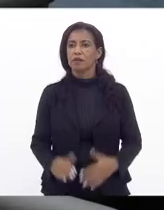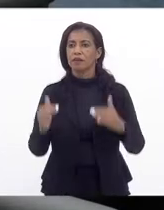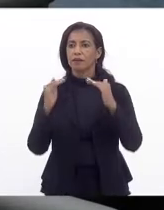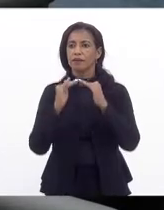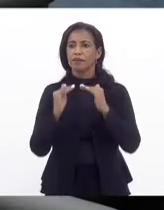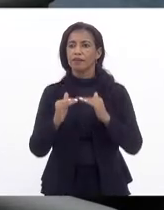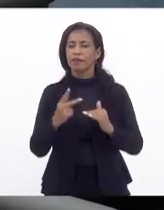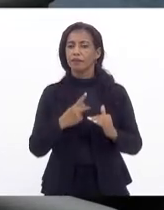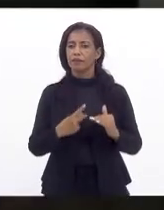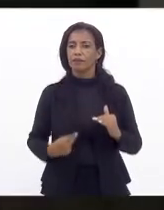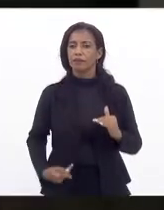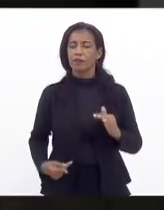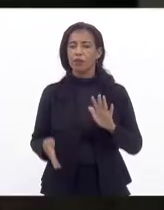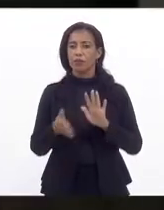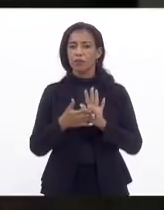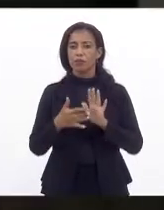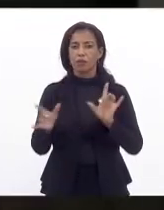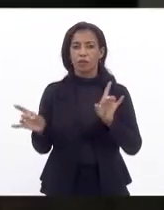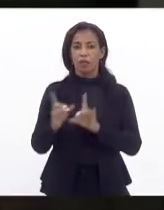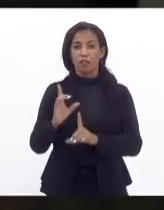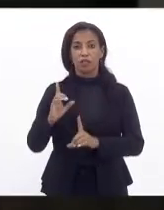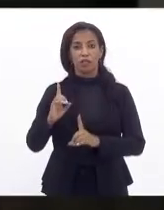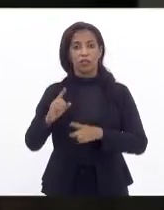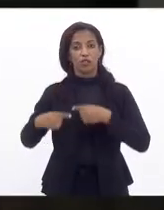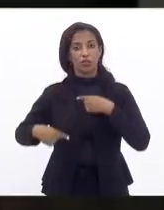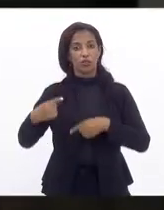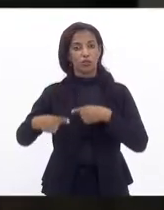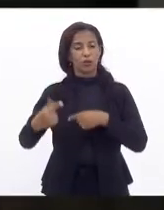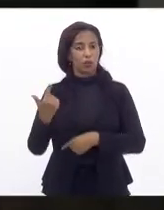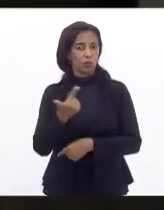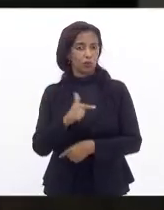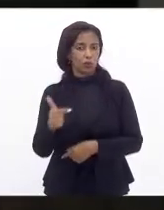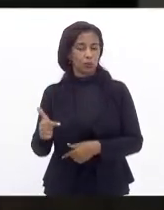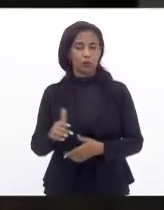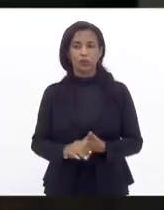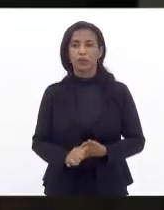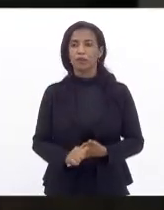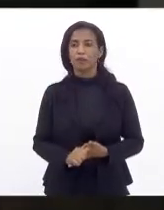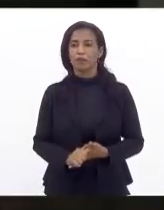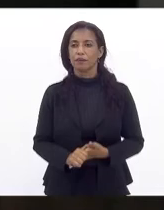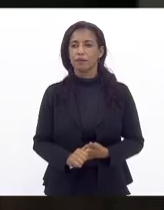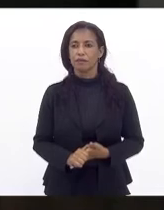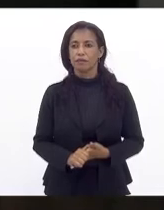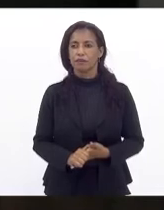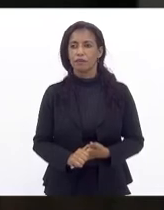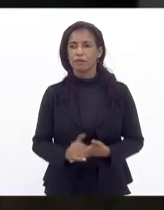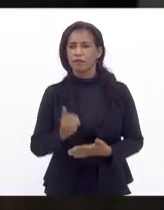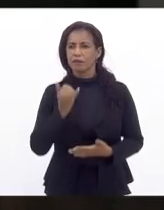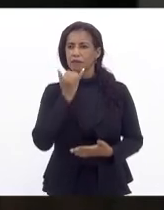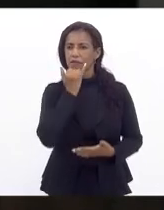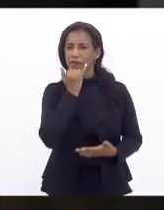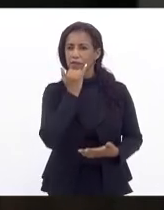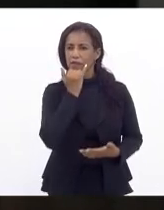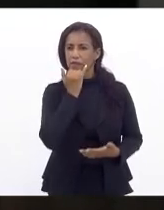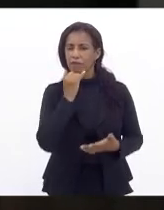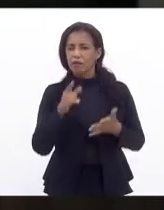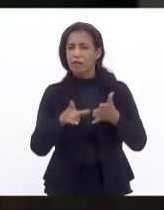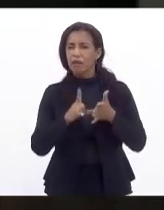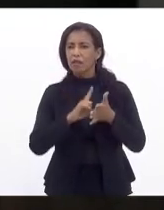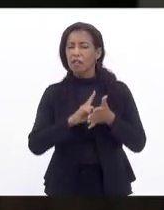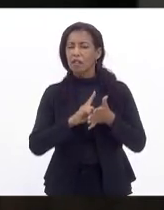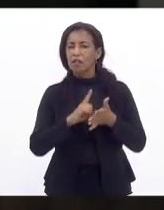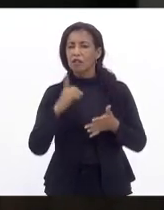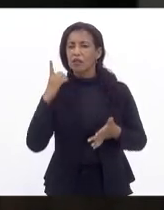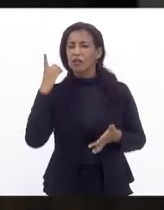Favorável, presidente. Os pareceres emitidos em discussão. Não havendo que queira discutir, encerrada a discussão. Perdão. Antes, porém,